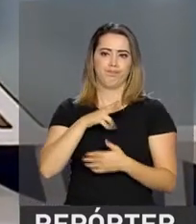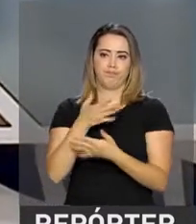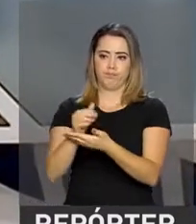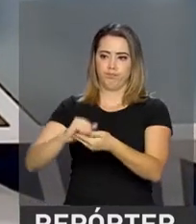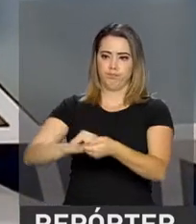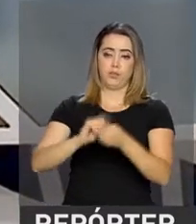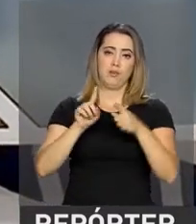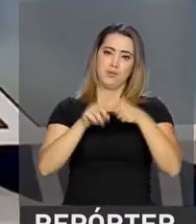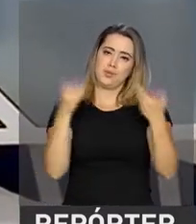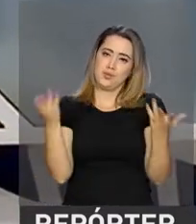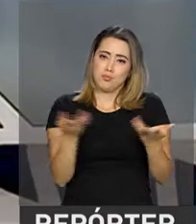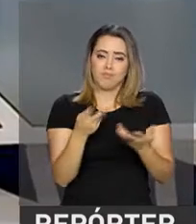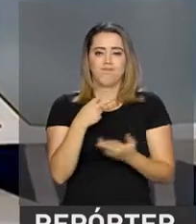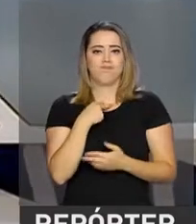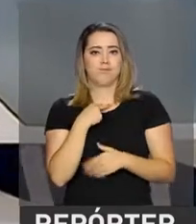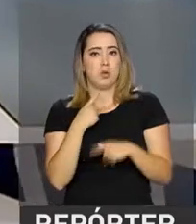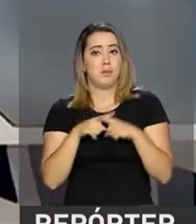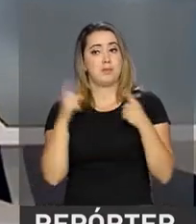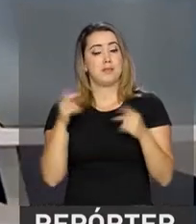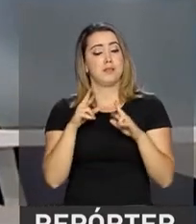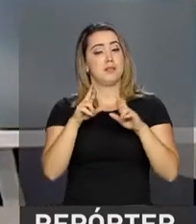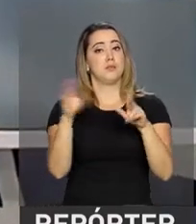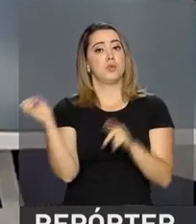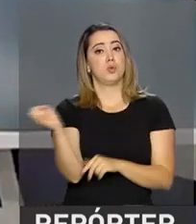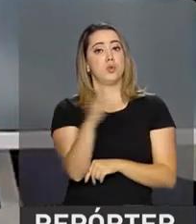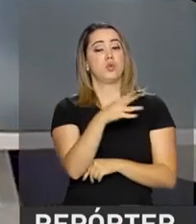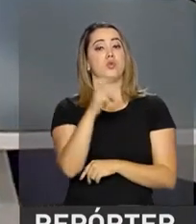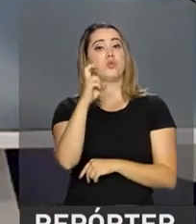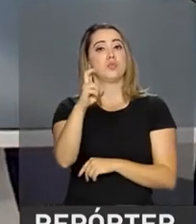espero que neste novo ano,